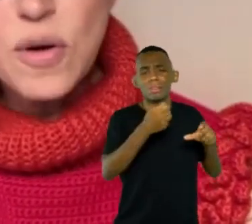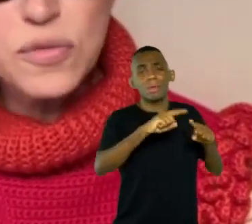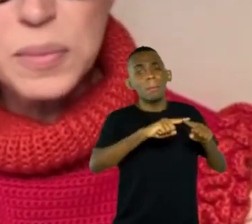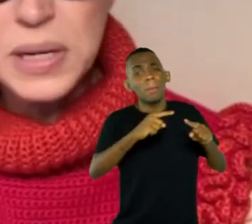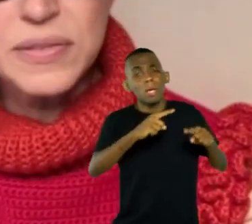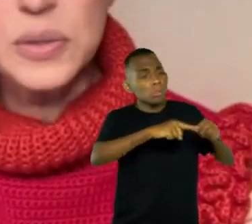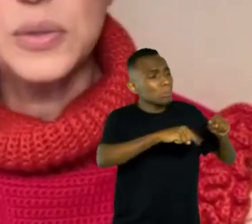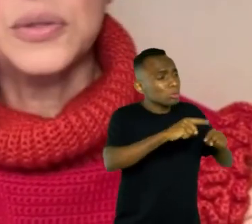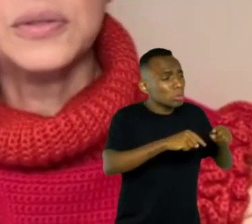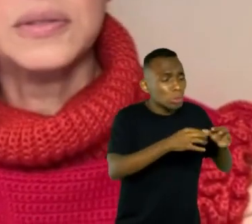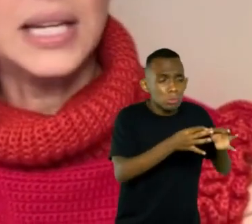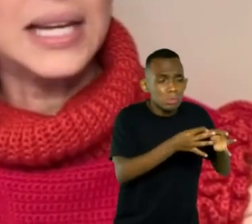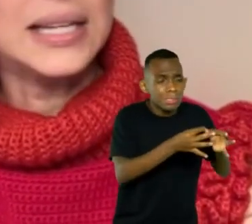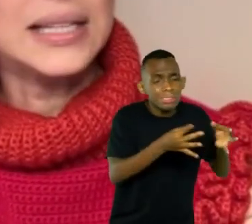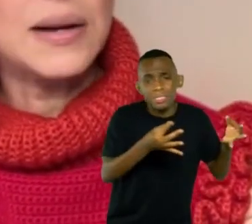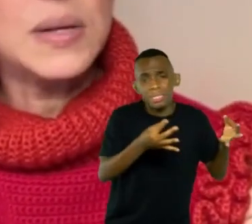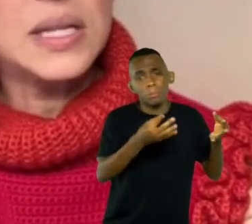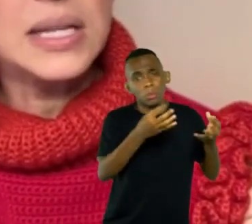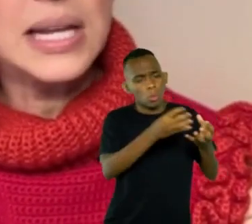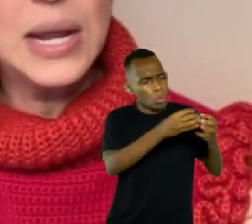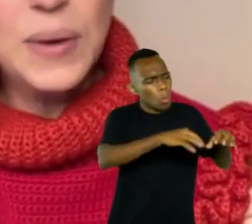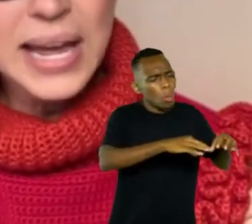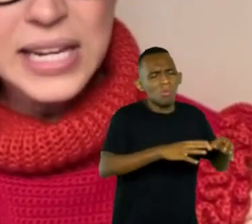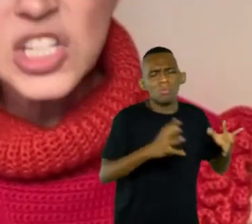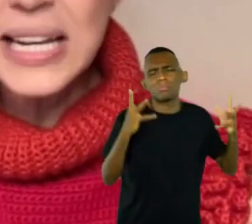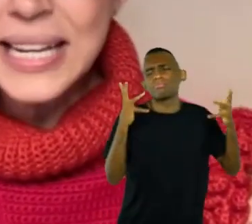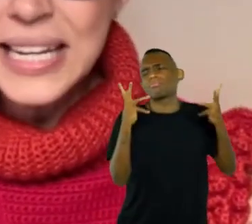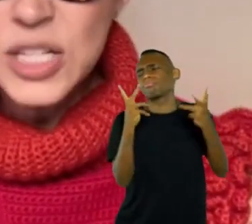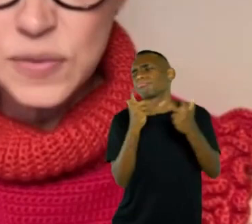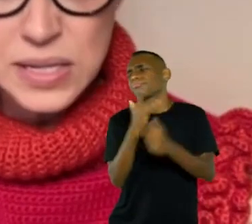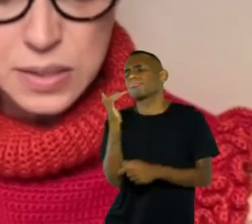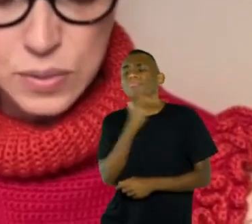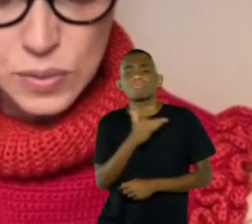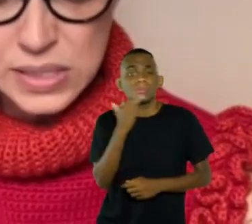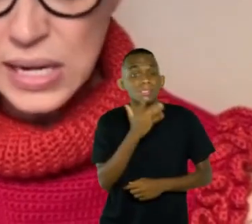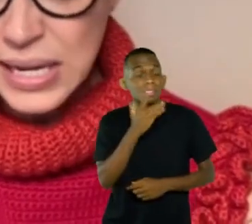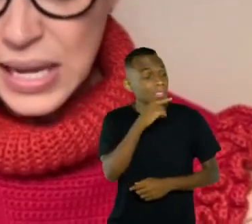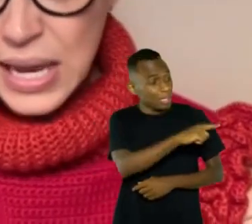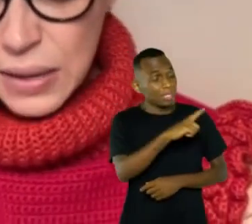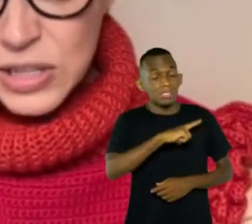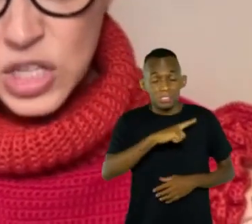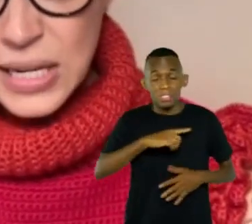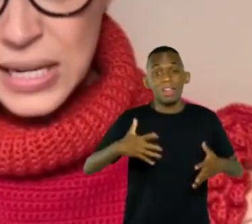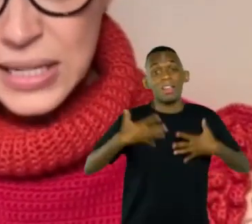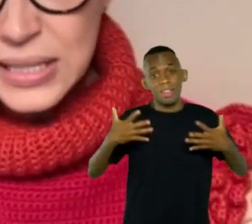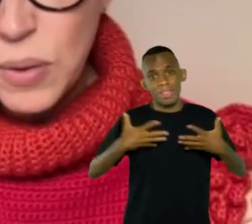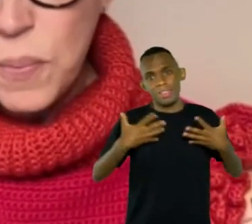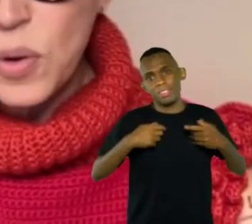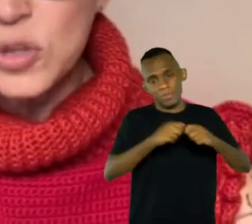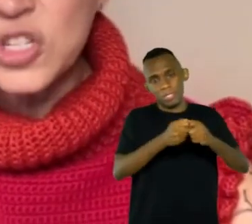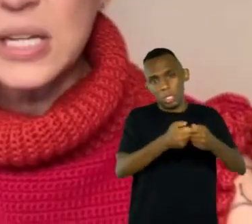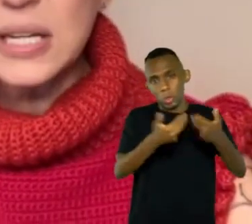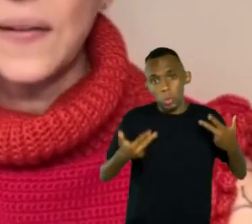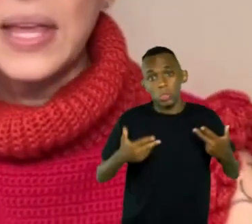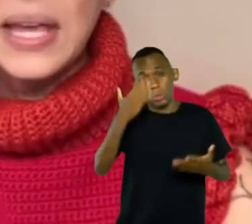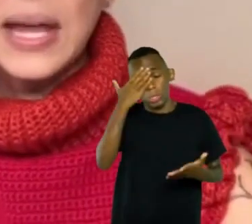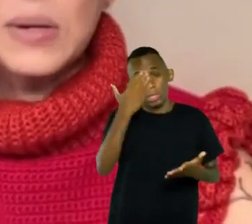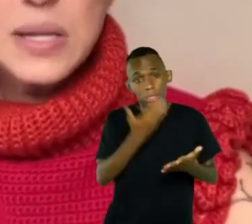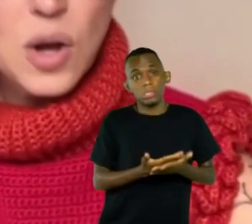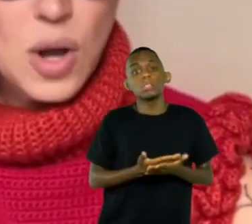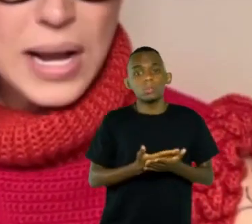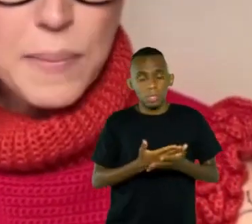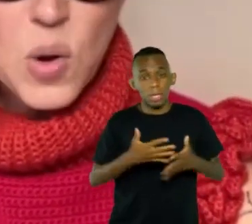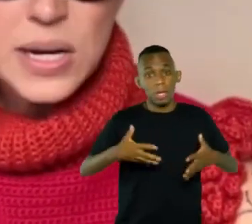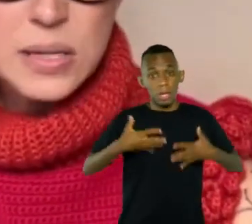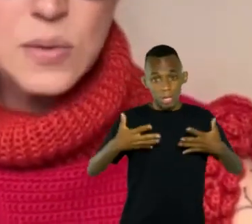fazia um ovo maravilhoso, né? Então, assim, ele era um cara que tinha alegria de fazer as coisas. Eu acho que a alegria tem um pouco de é